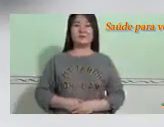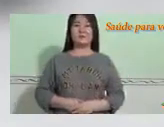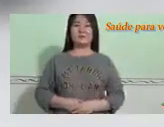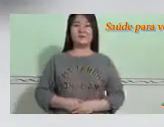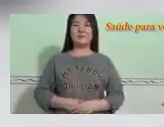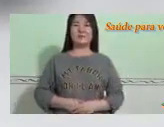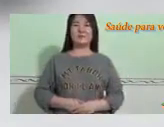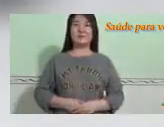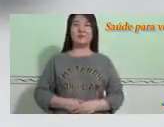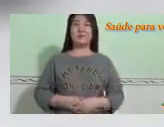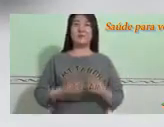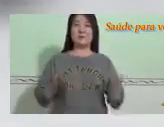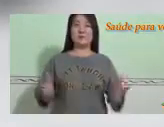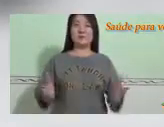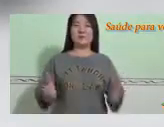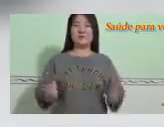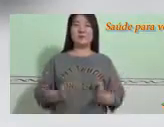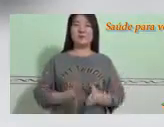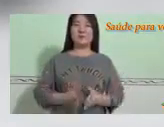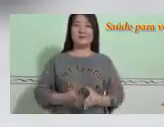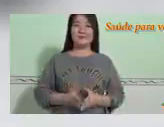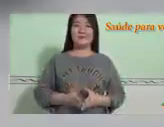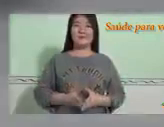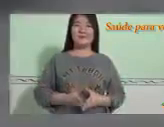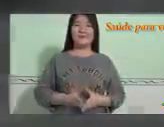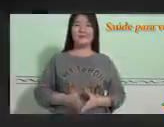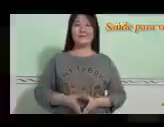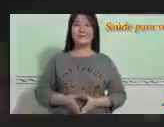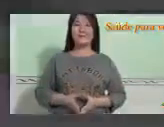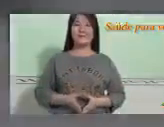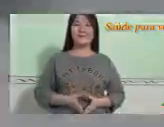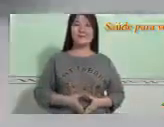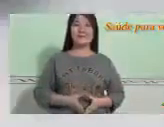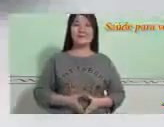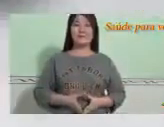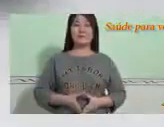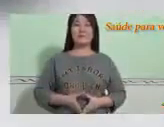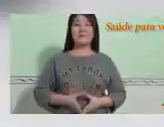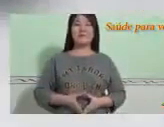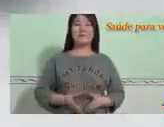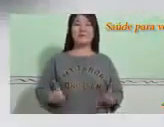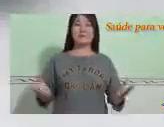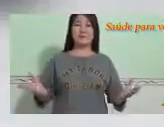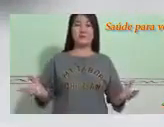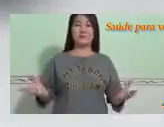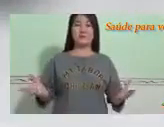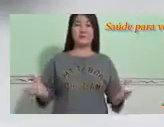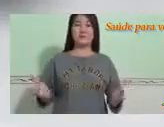S S O A P O D E T E R M A I S D I F C U L D A D E D, andar,